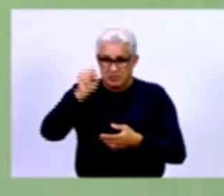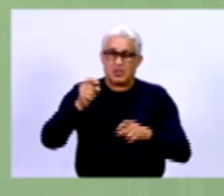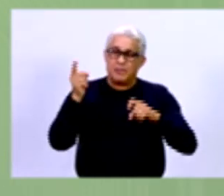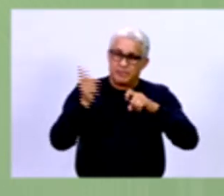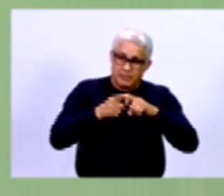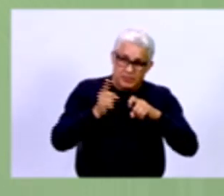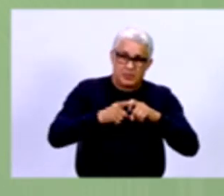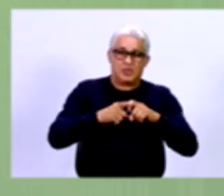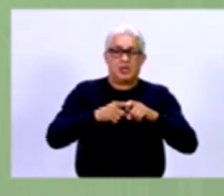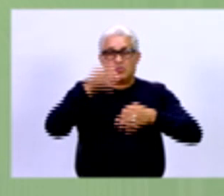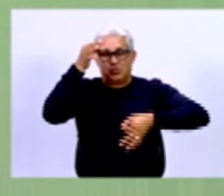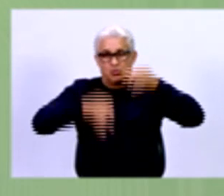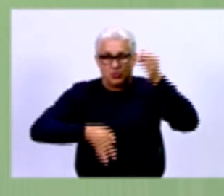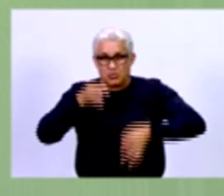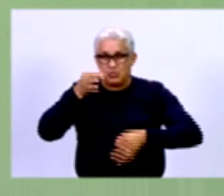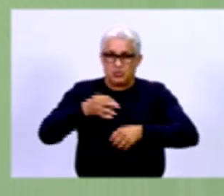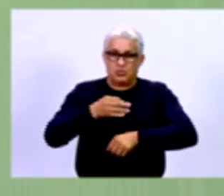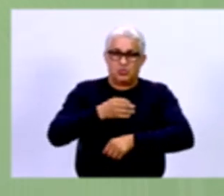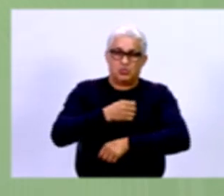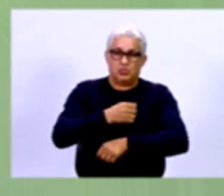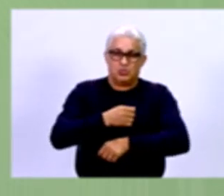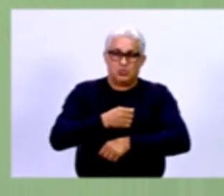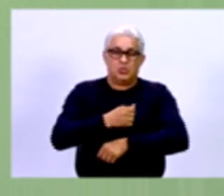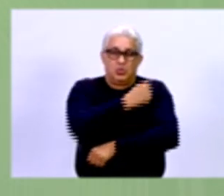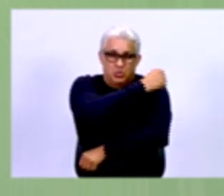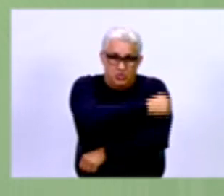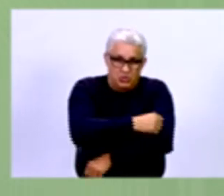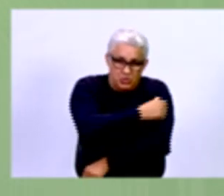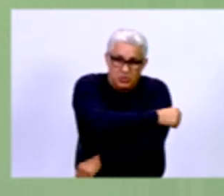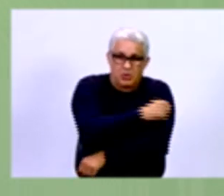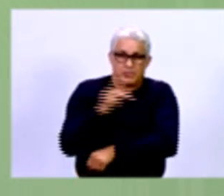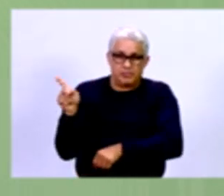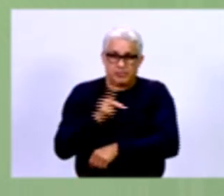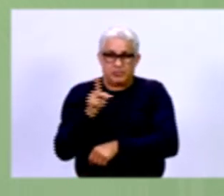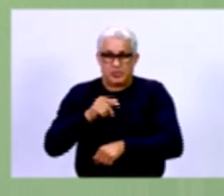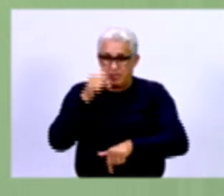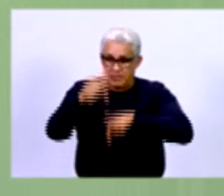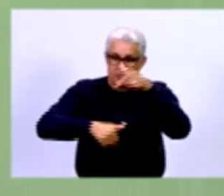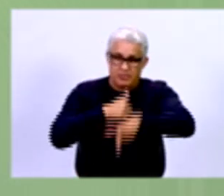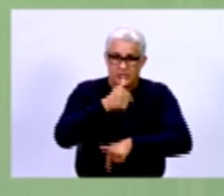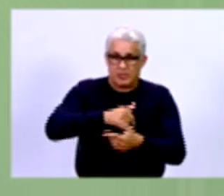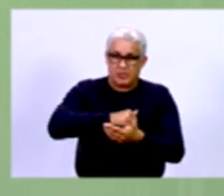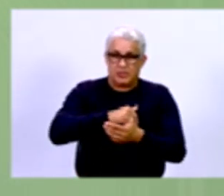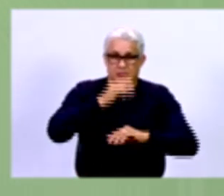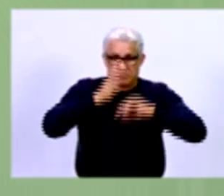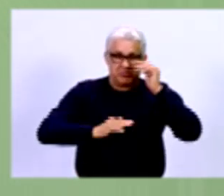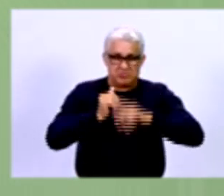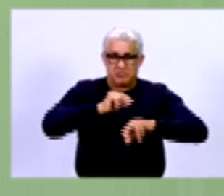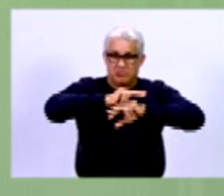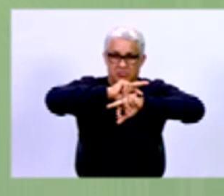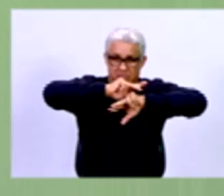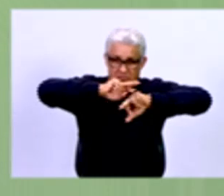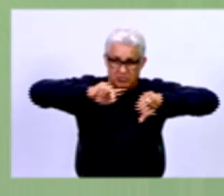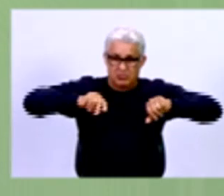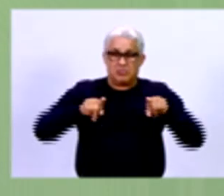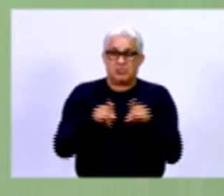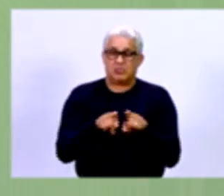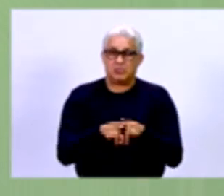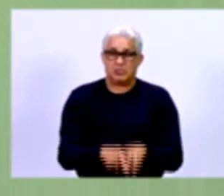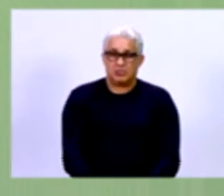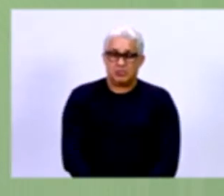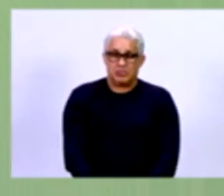enfermeiras, professores, trabalhadores e demais profissionais. E, além